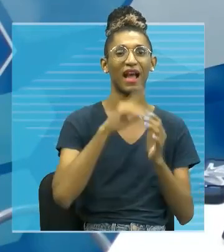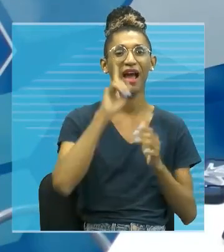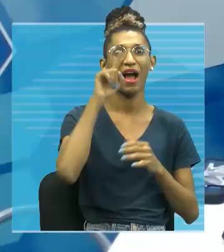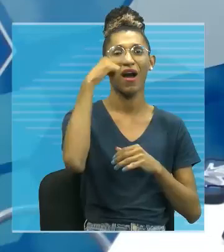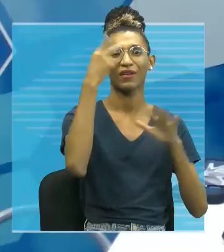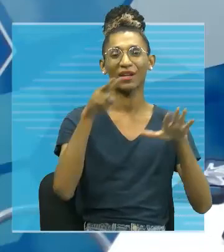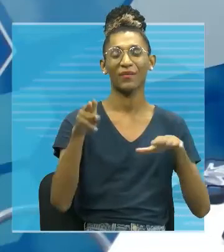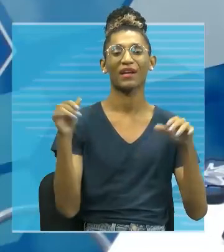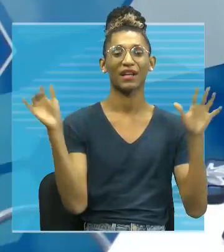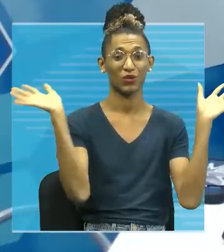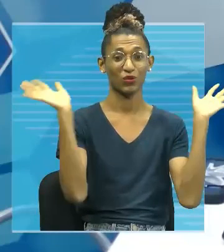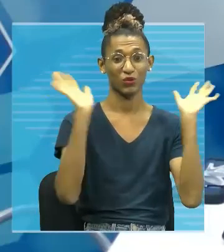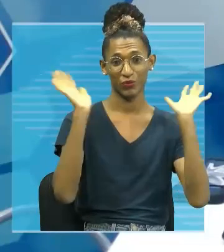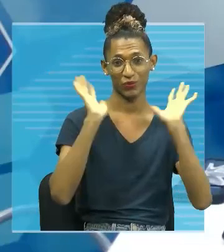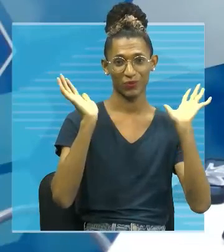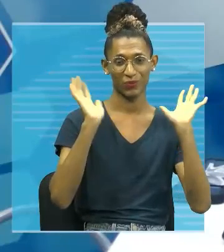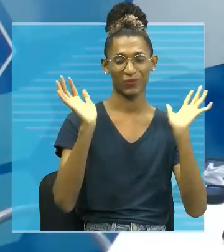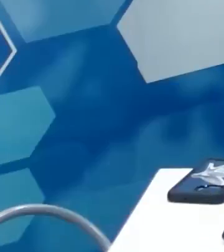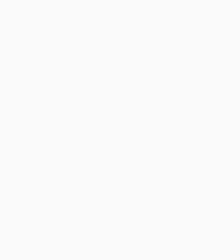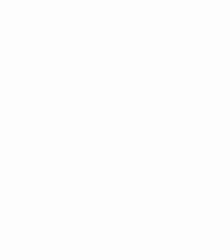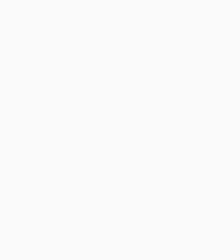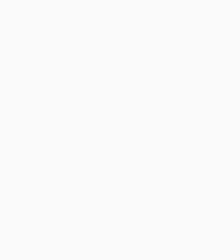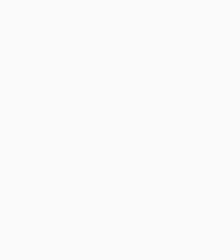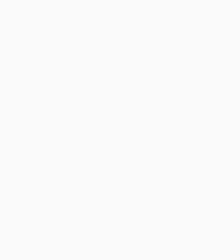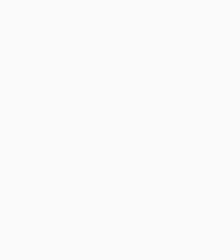semana nós vamos